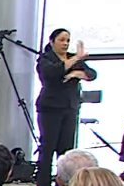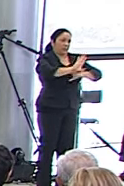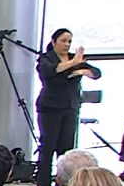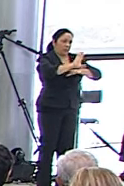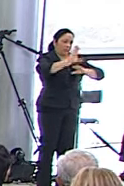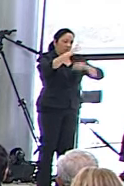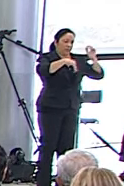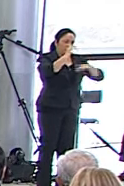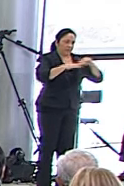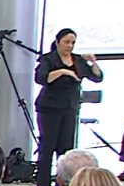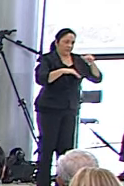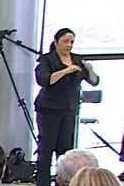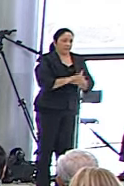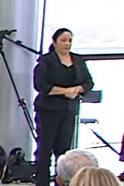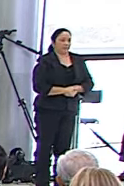profissional.